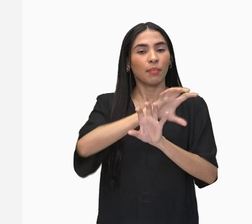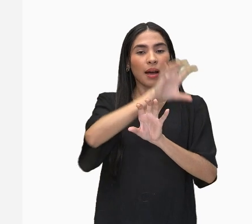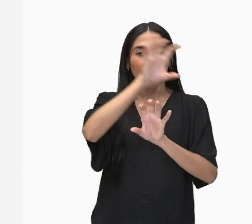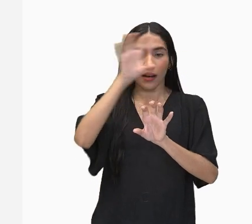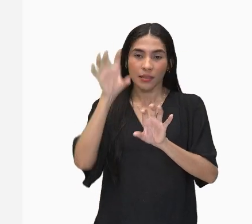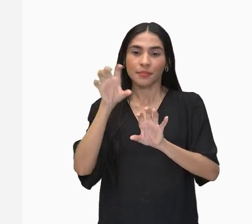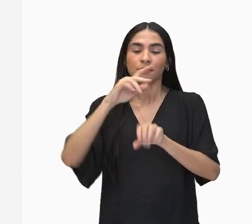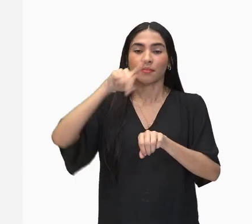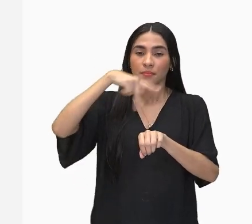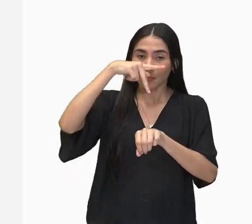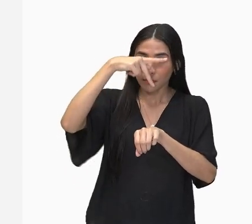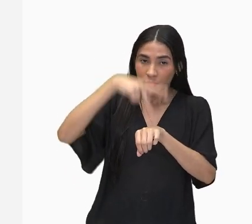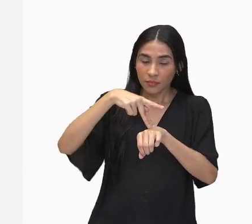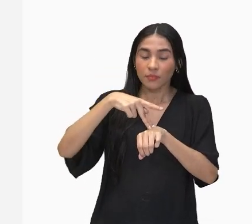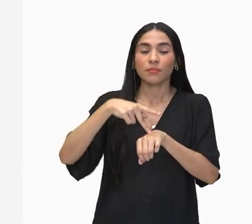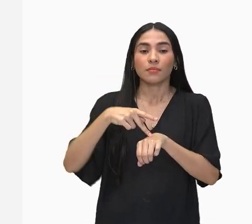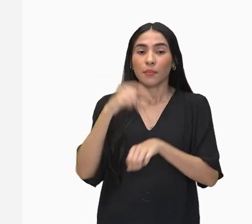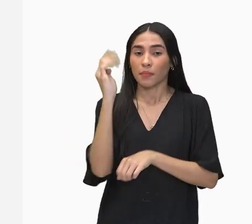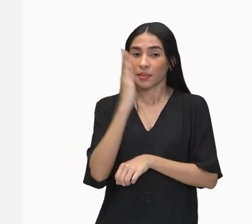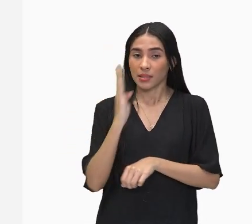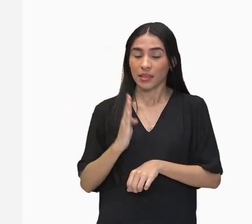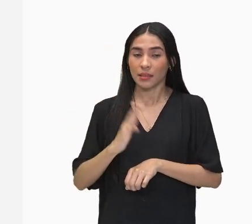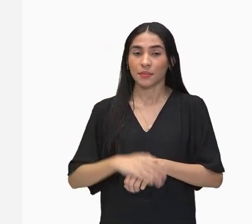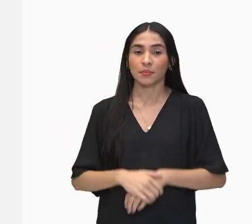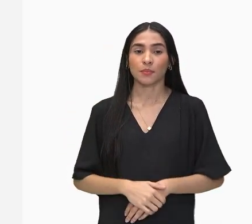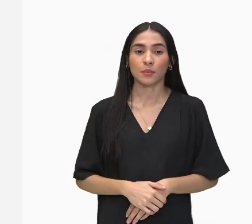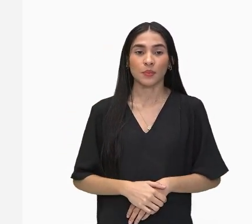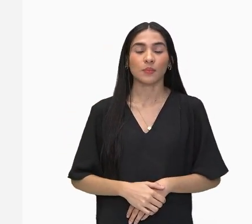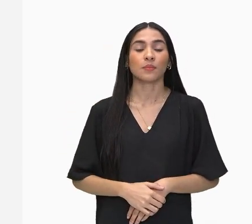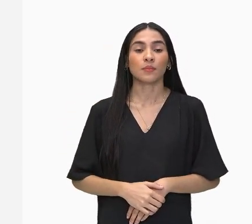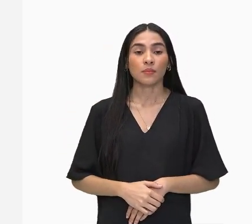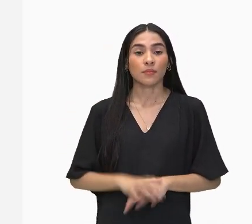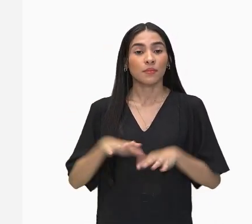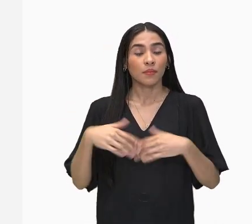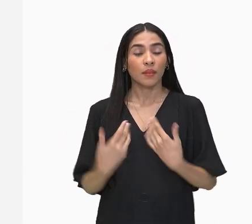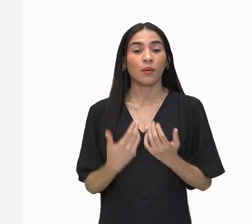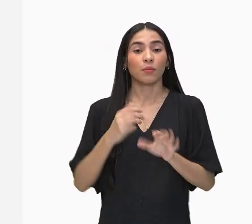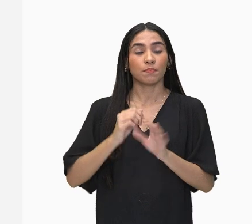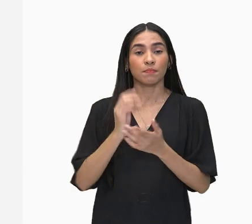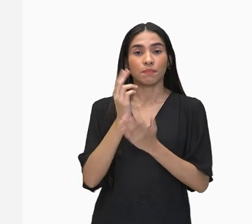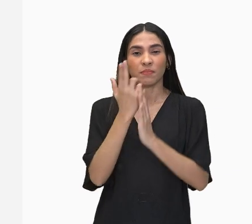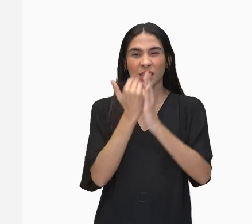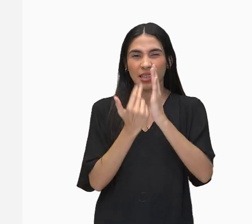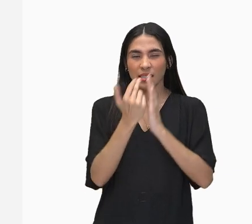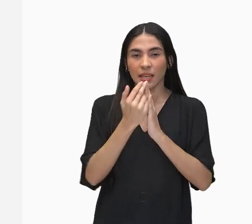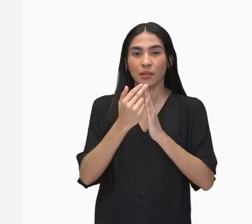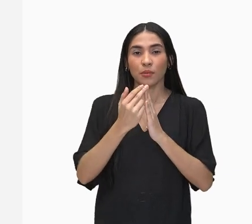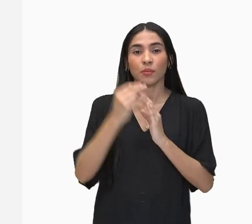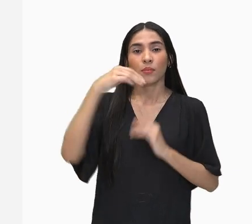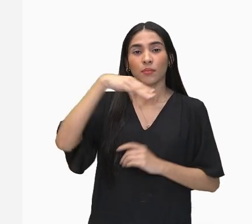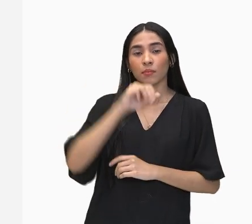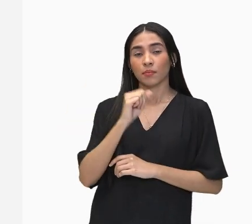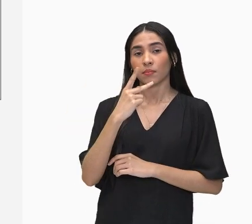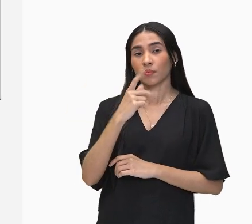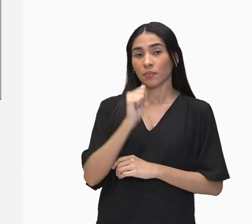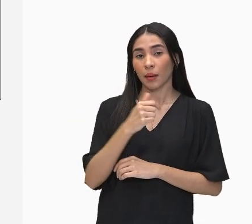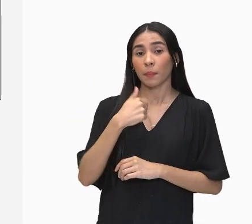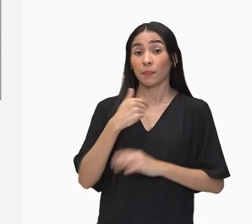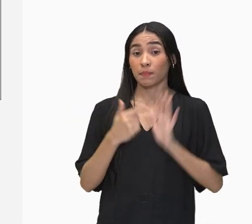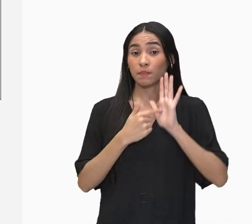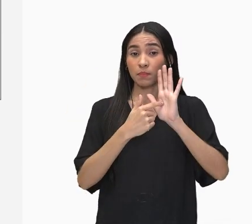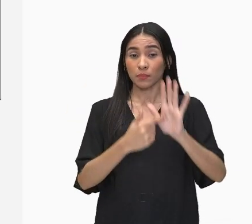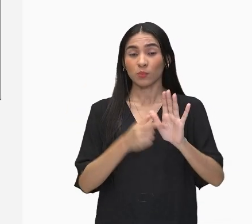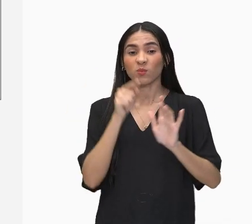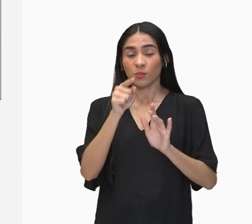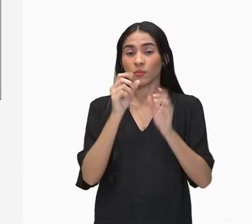né, pelo nosso território brasileiro. Então, nesse mapa aqui, eu vou mostrar para vocês, nós podemos